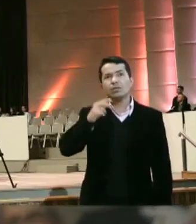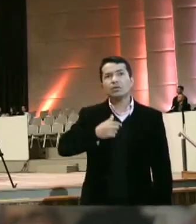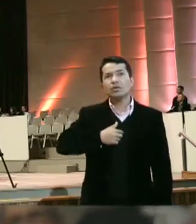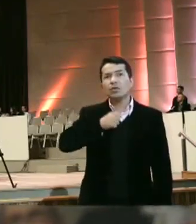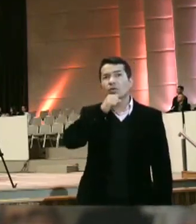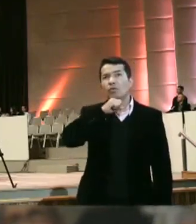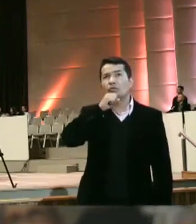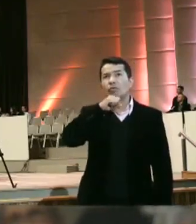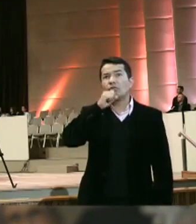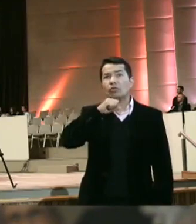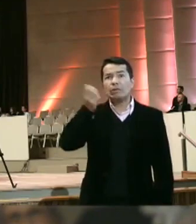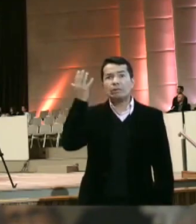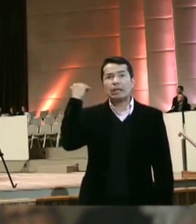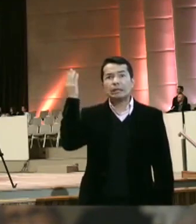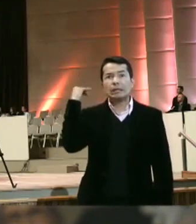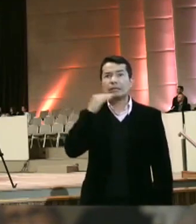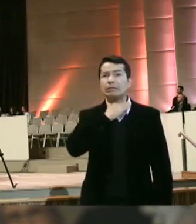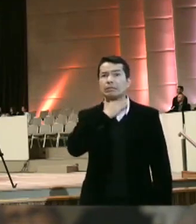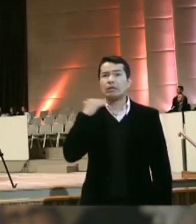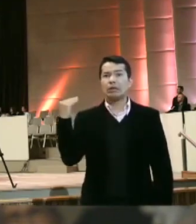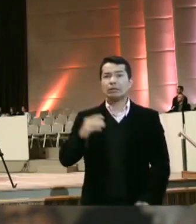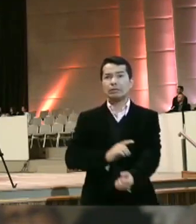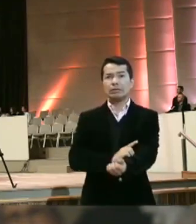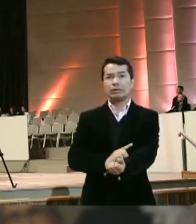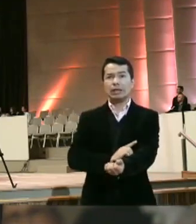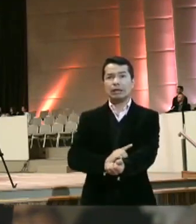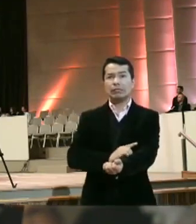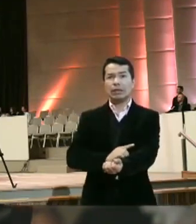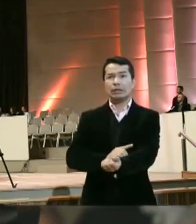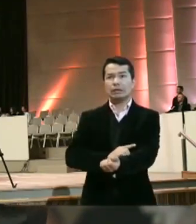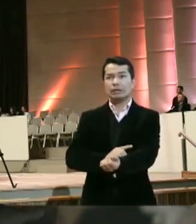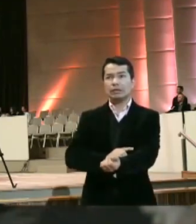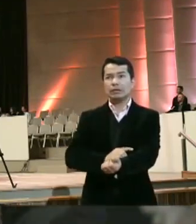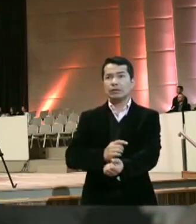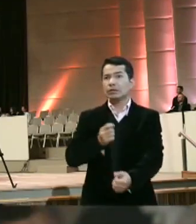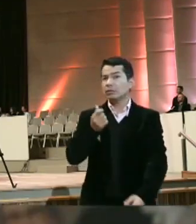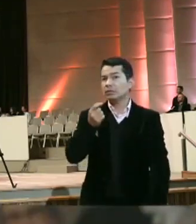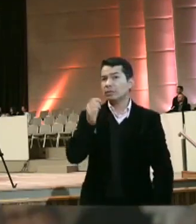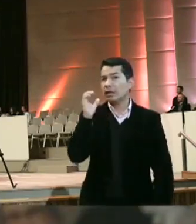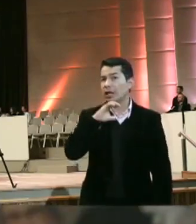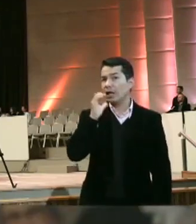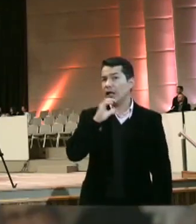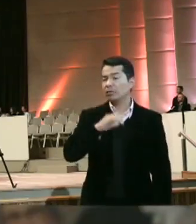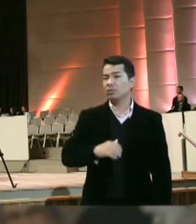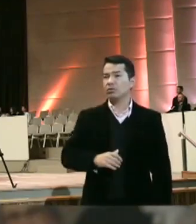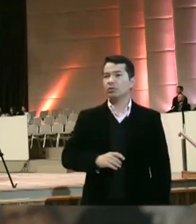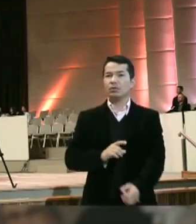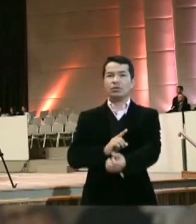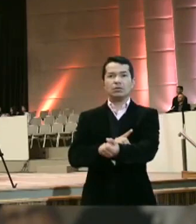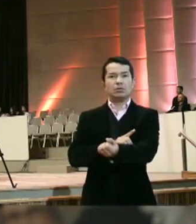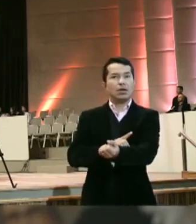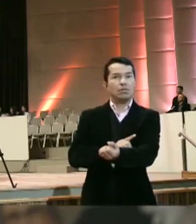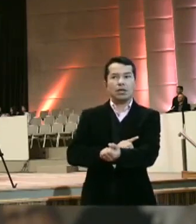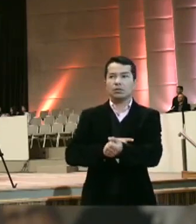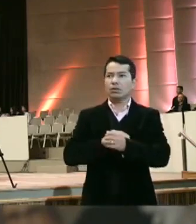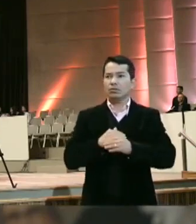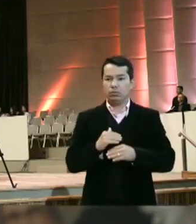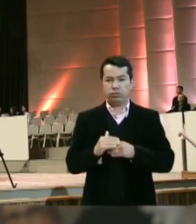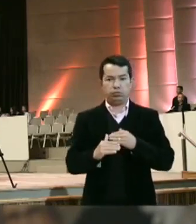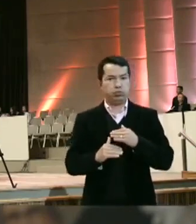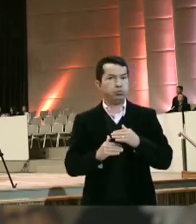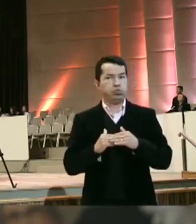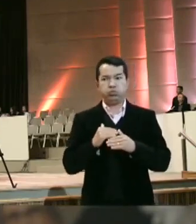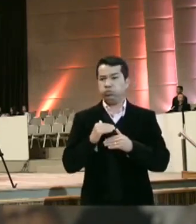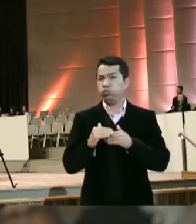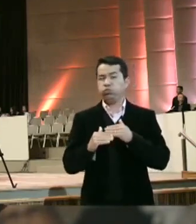dessa enfermidade. E não fazia muito tempo que isso tinha acontecido, né? E a diabetes dele foi evoluindo,